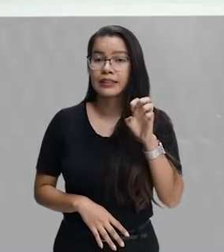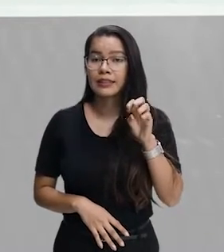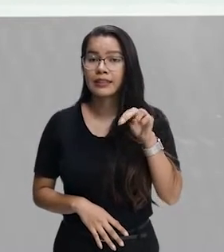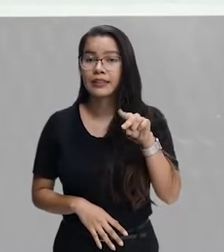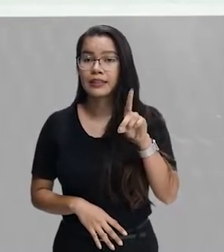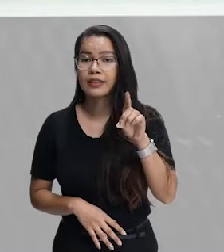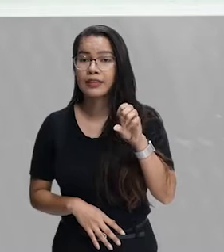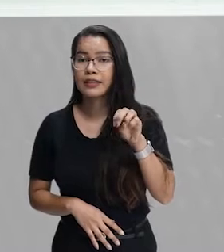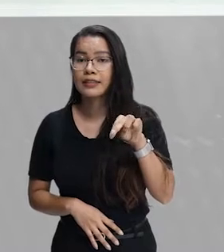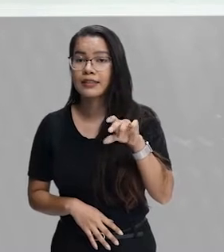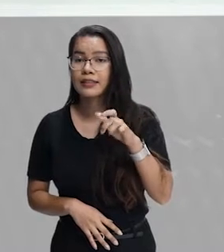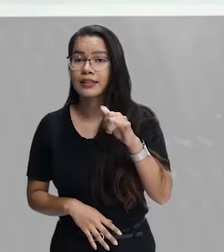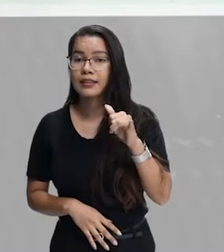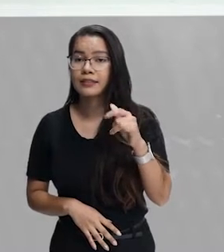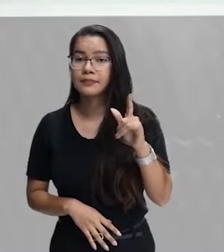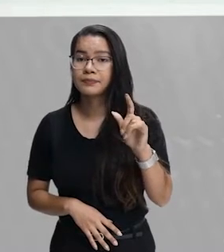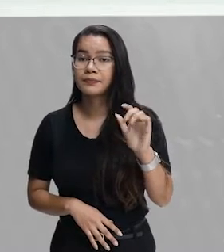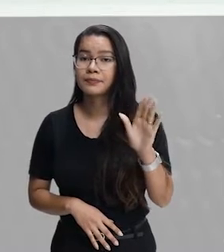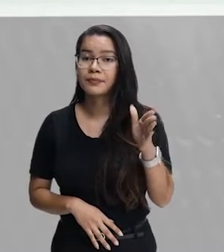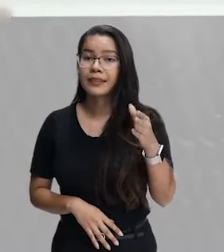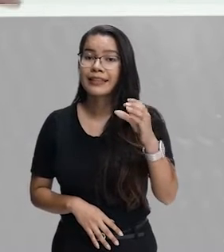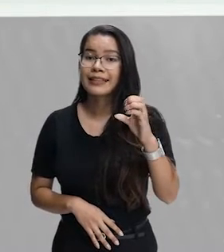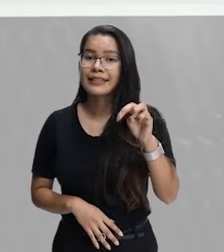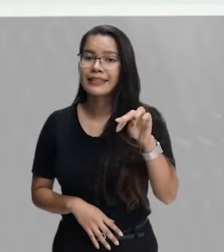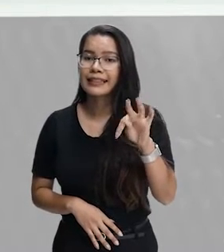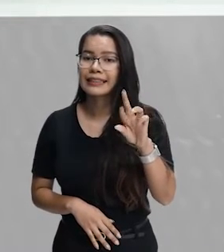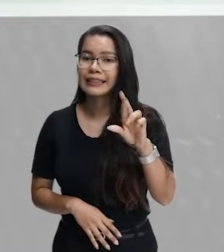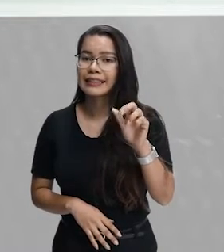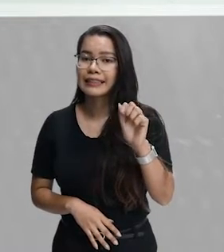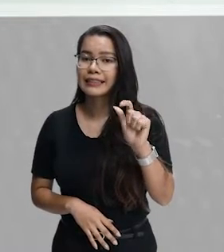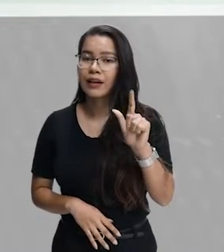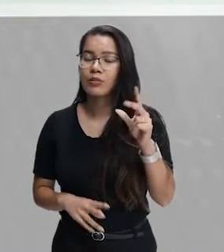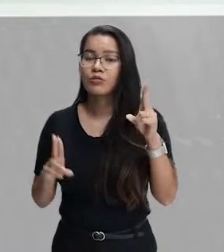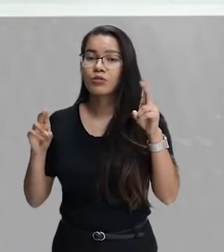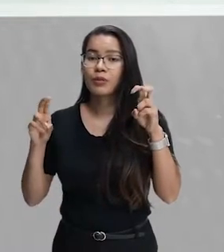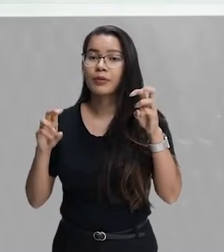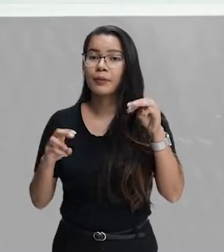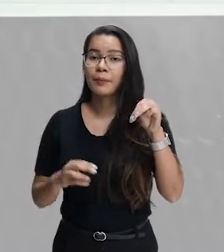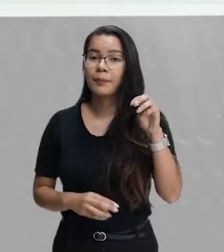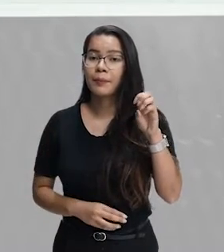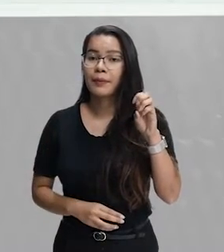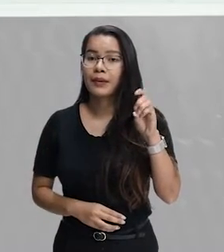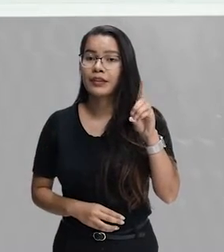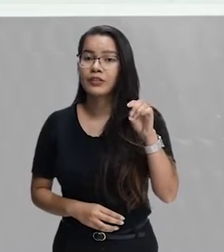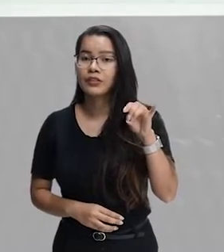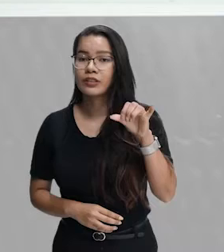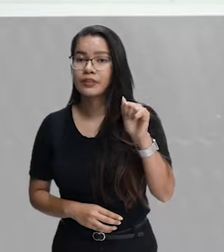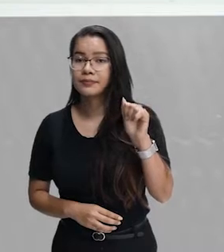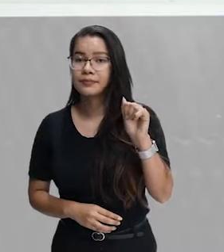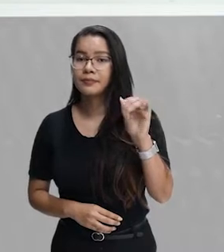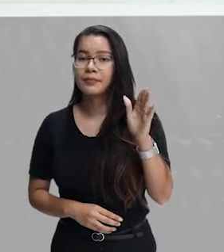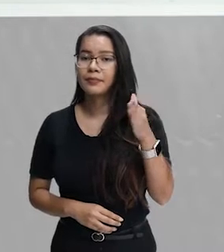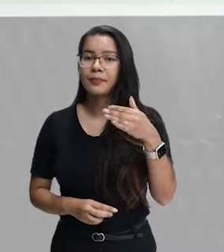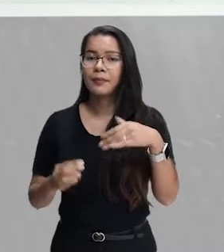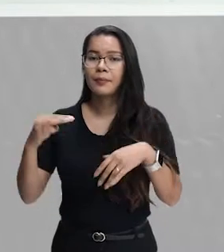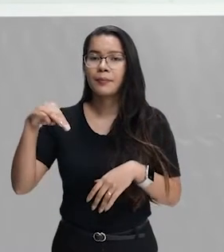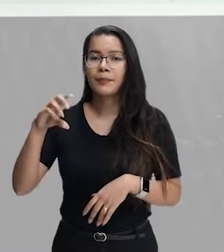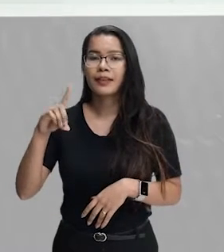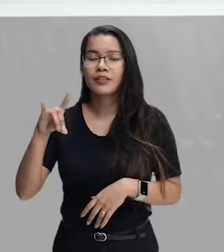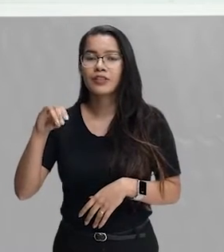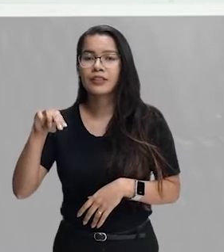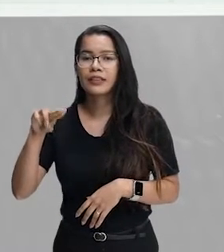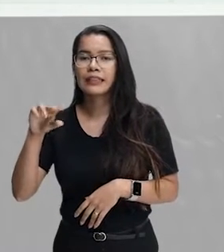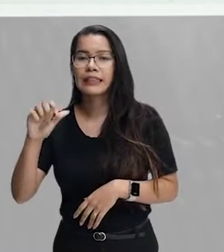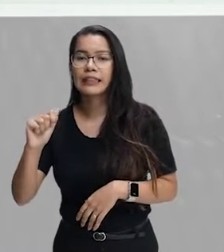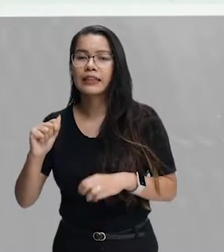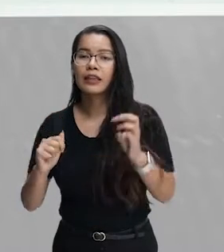central, né? Média, mediana, moda. Fizemos aí muitos exercícios, trabalhando bastante esse conceito com vocês. E hoje a gente vai começar